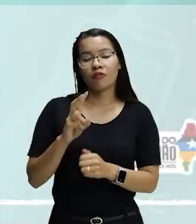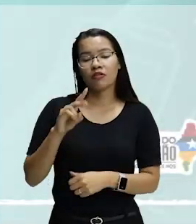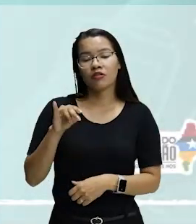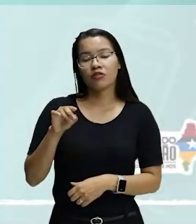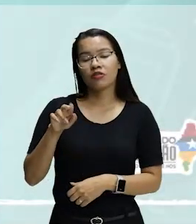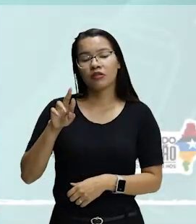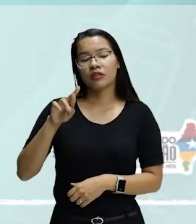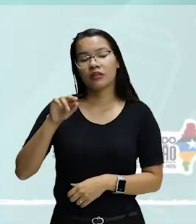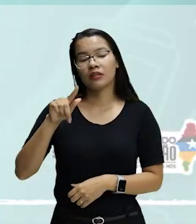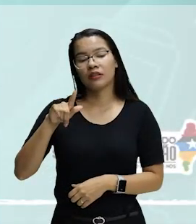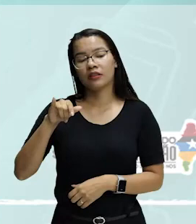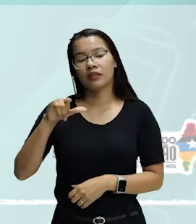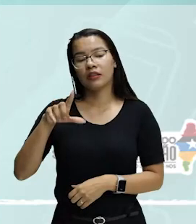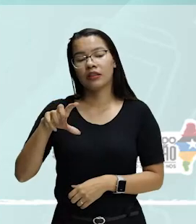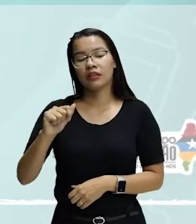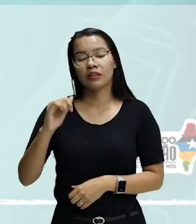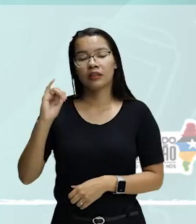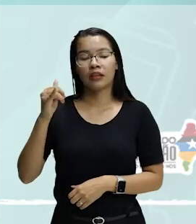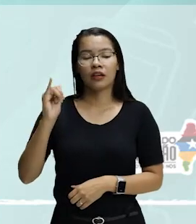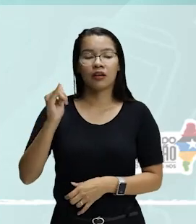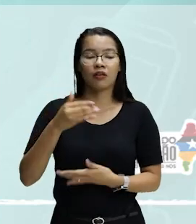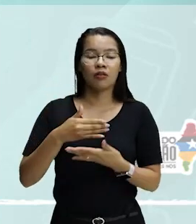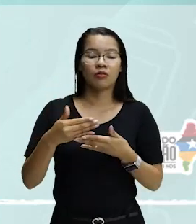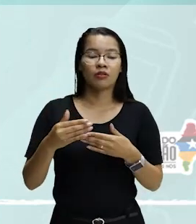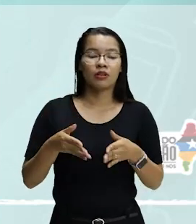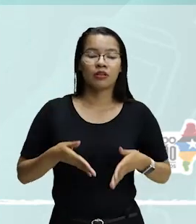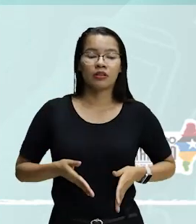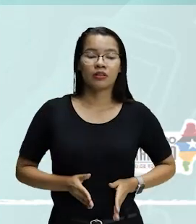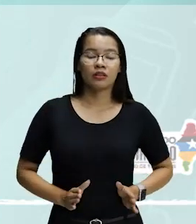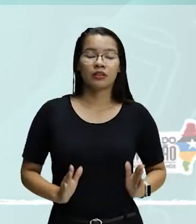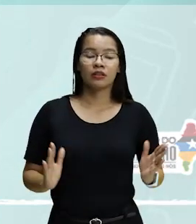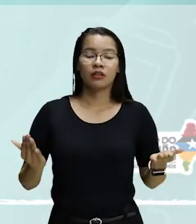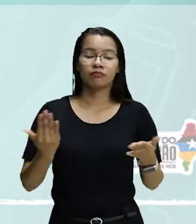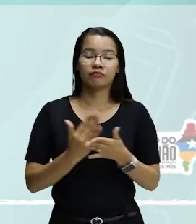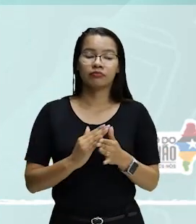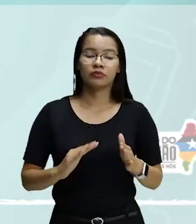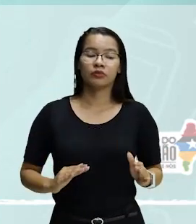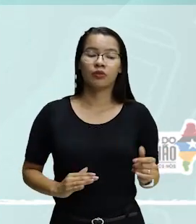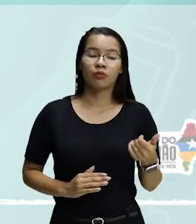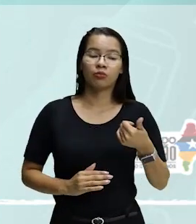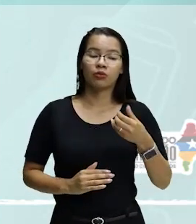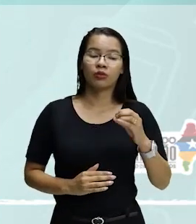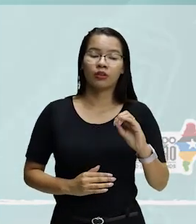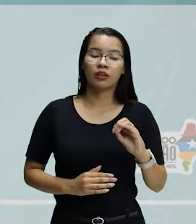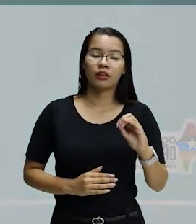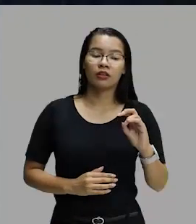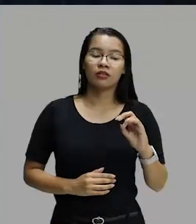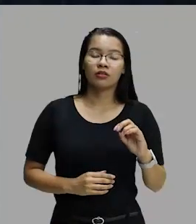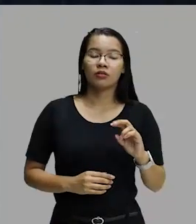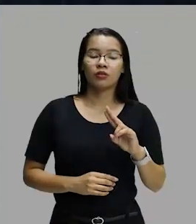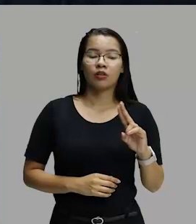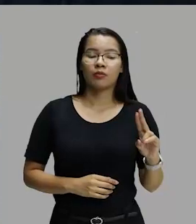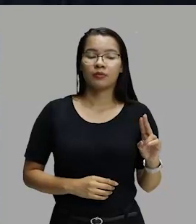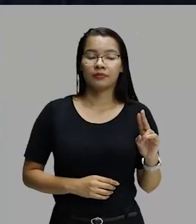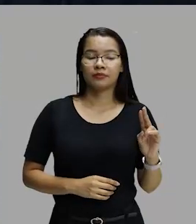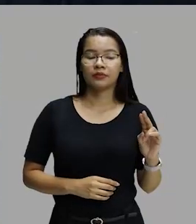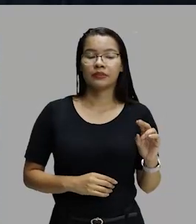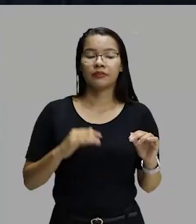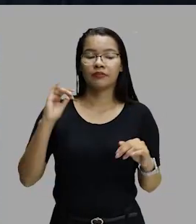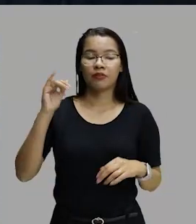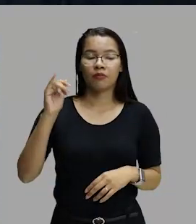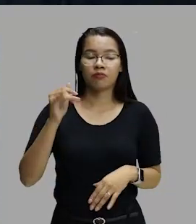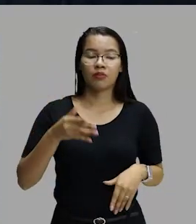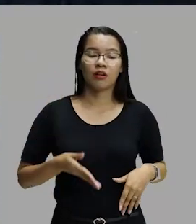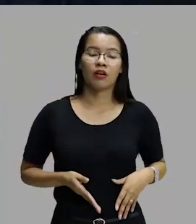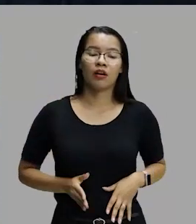nascimento. E, finalmente, o capítulo 10, chamado de Naquele Dia, narra o seu nascimento, as reações da família,